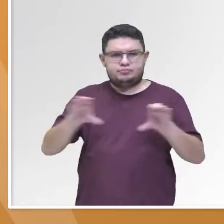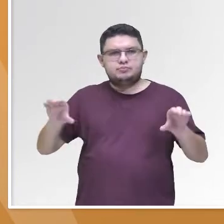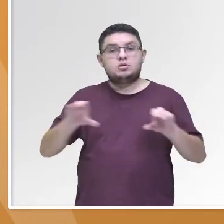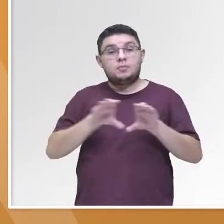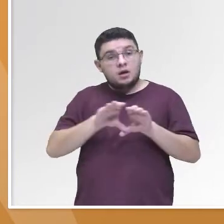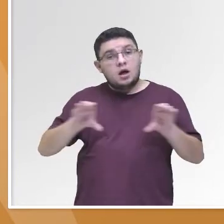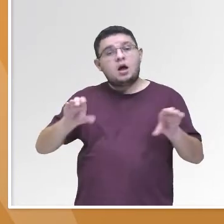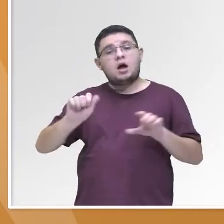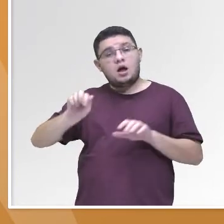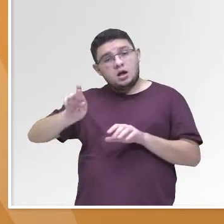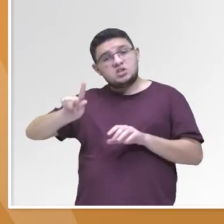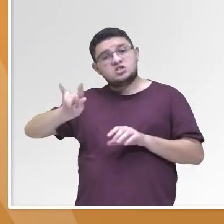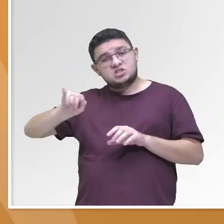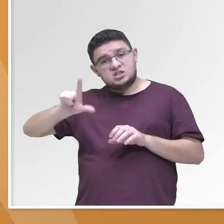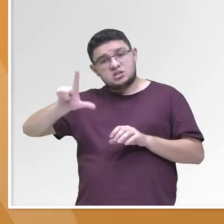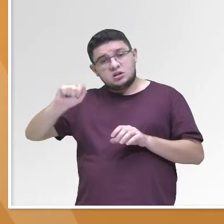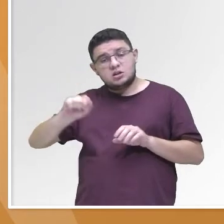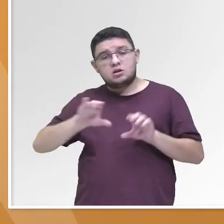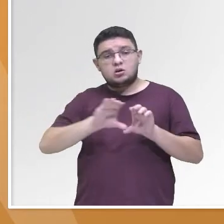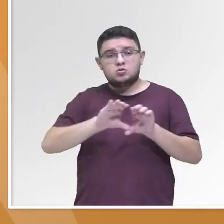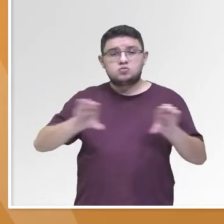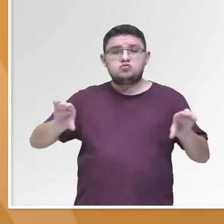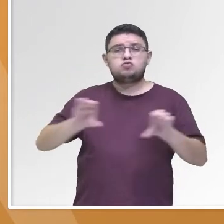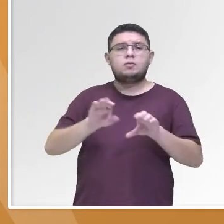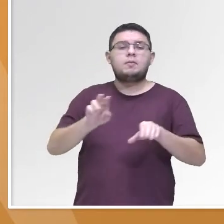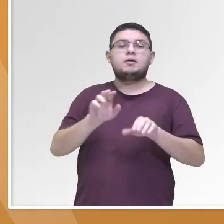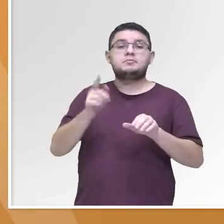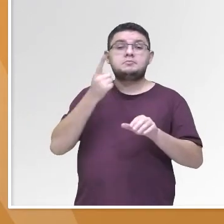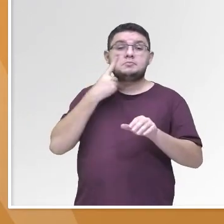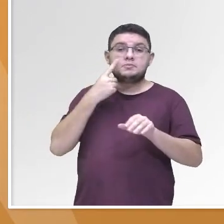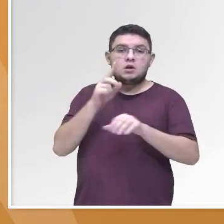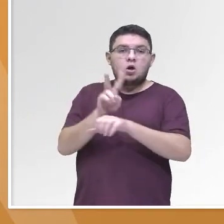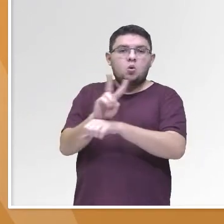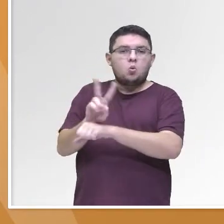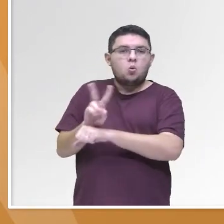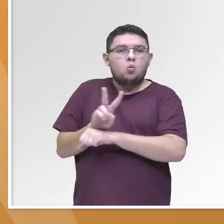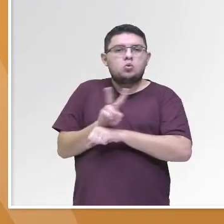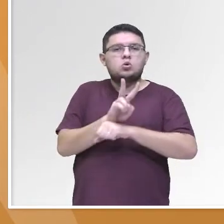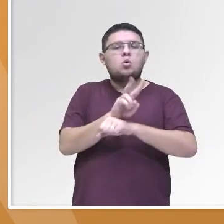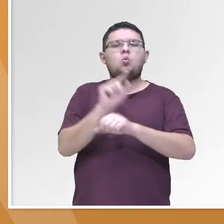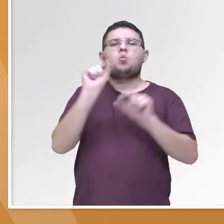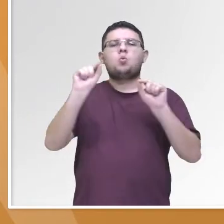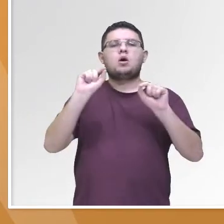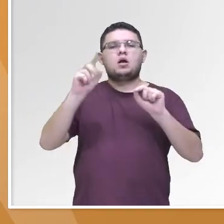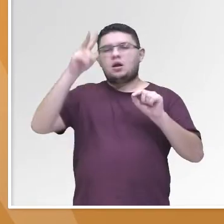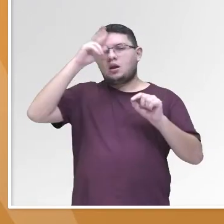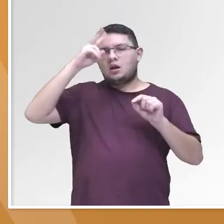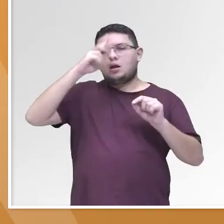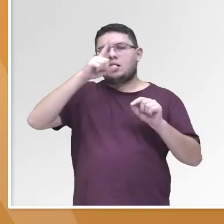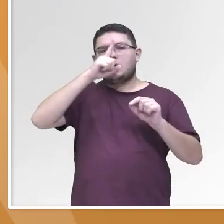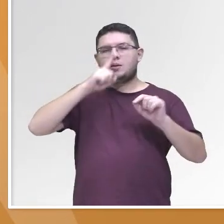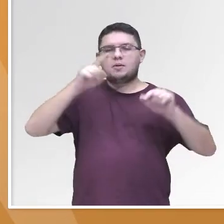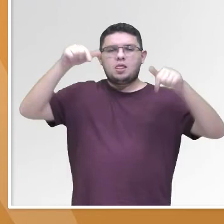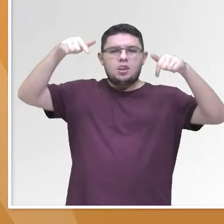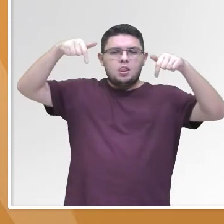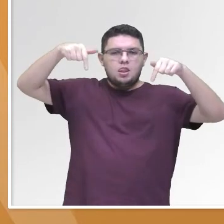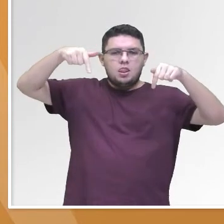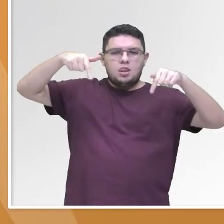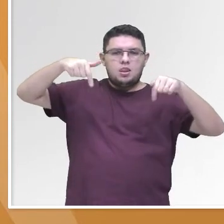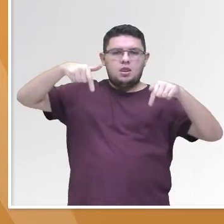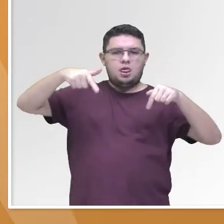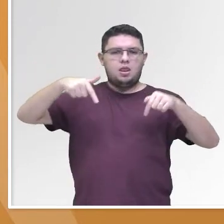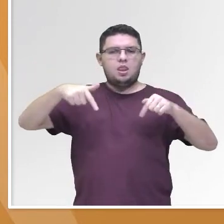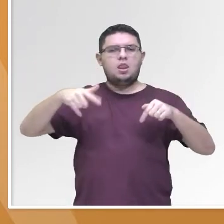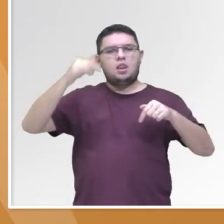para controlar aí os efeitos da infiltração do chorume pelo solo até ali o